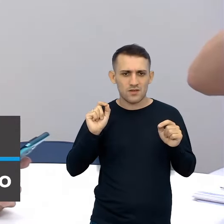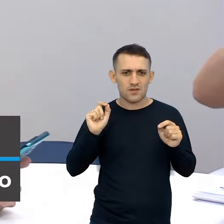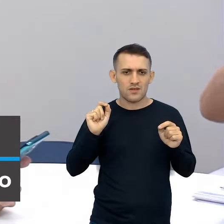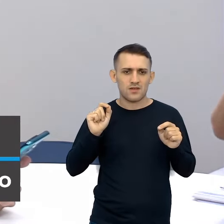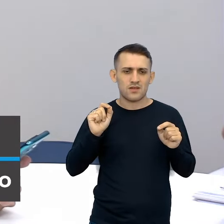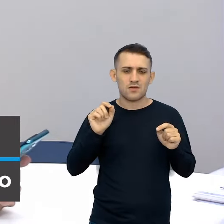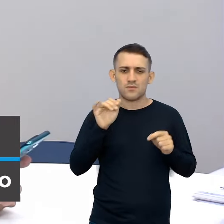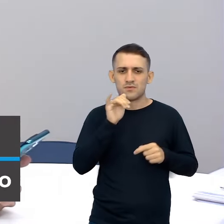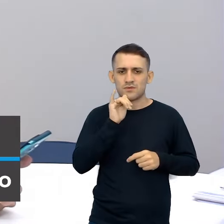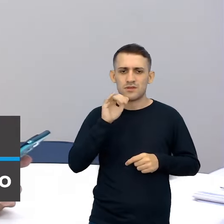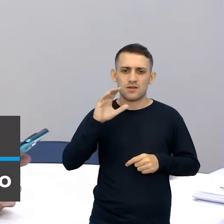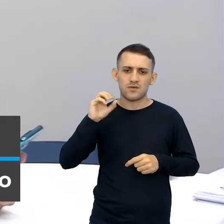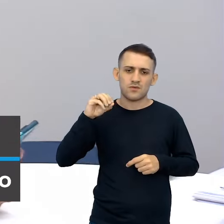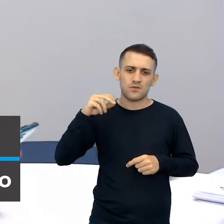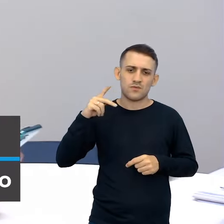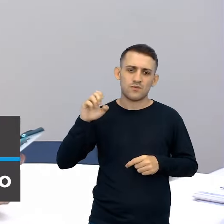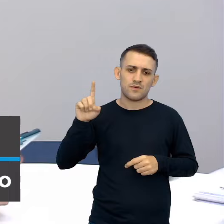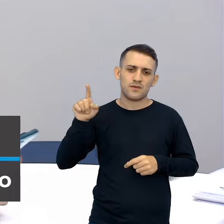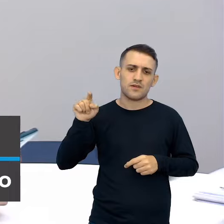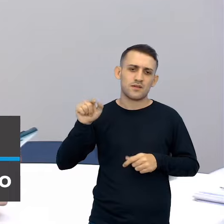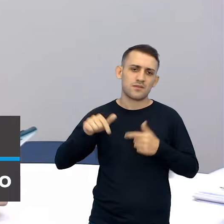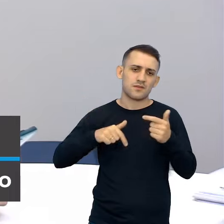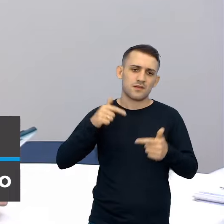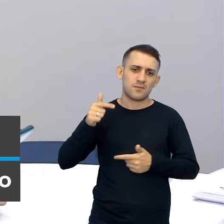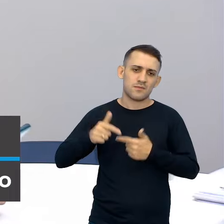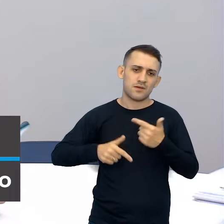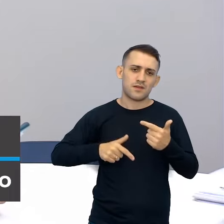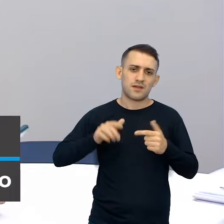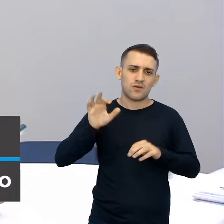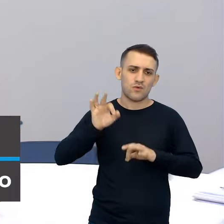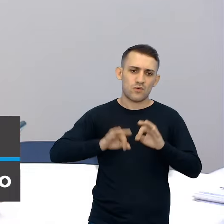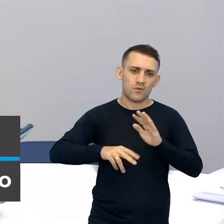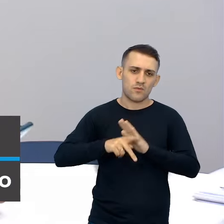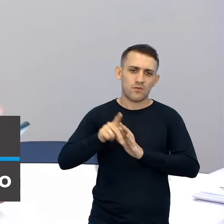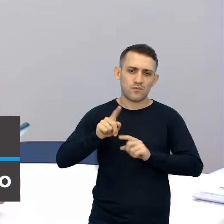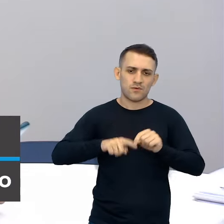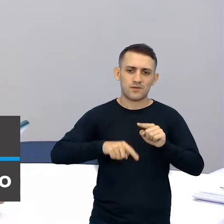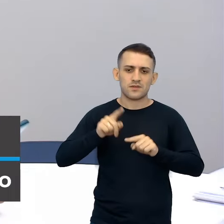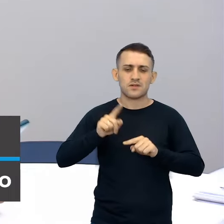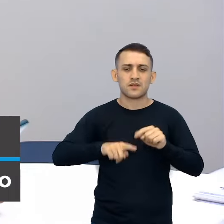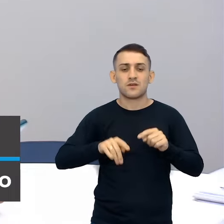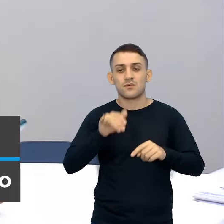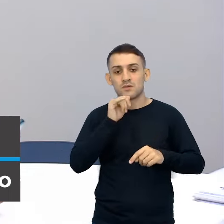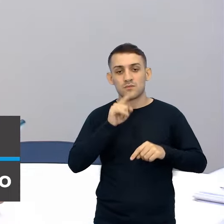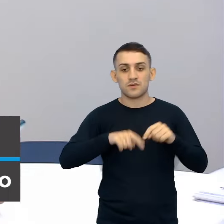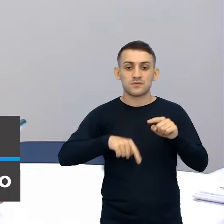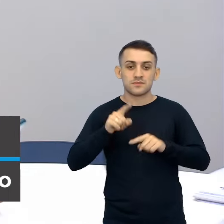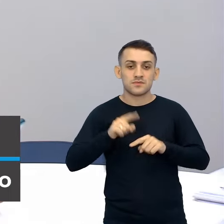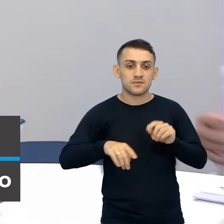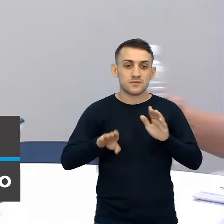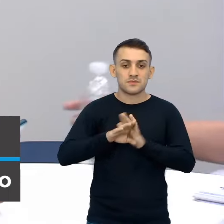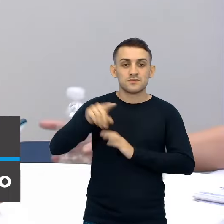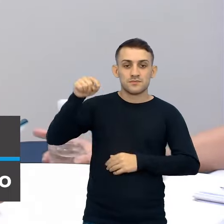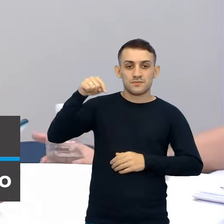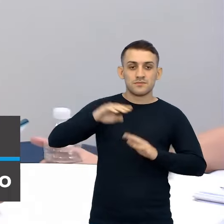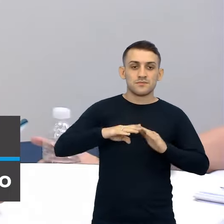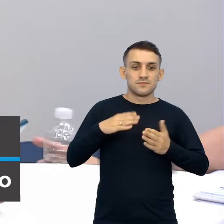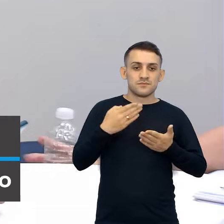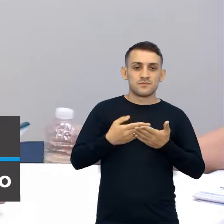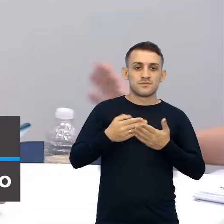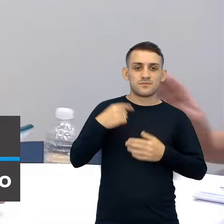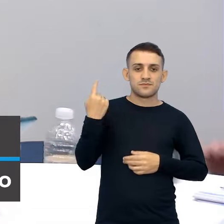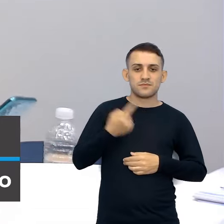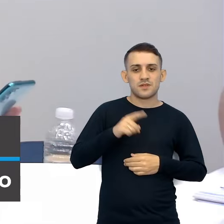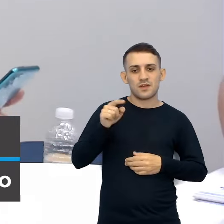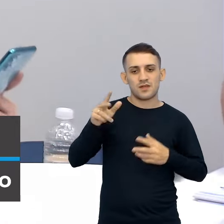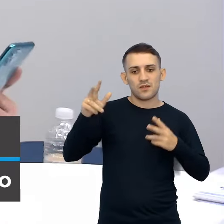que é de onde a Arlete trabalha, é quem constrói o material. Quando esse material chega para a gente aqui, a gente é que nem o